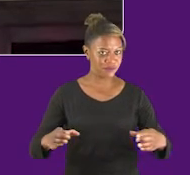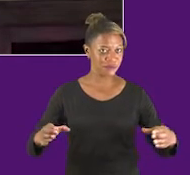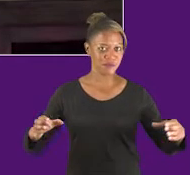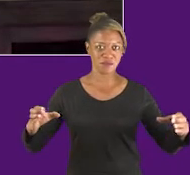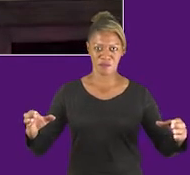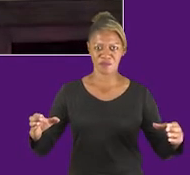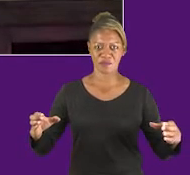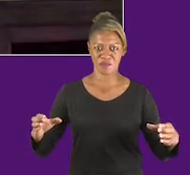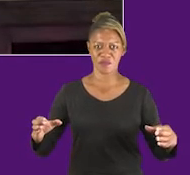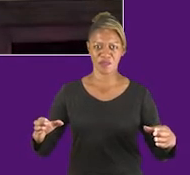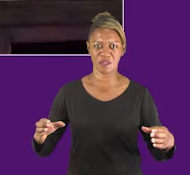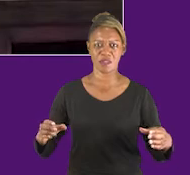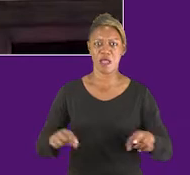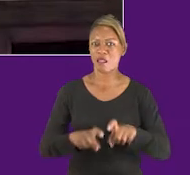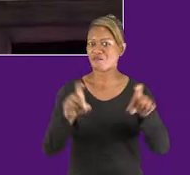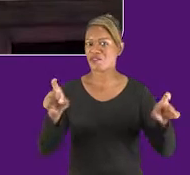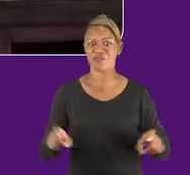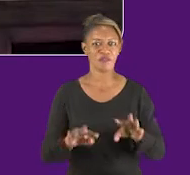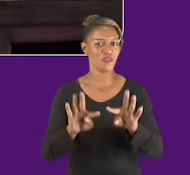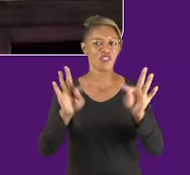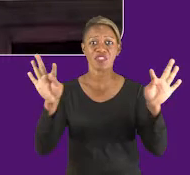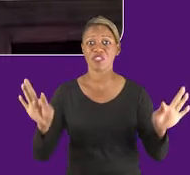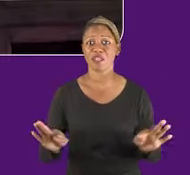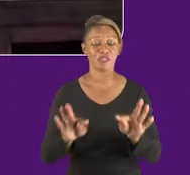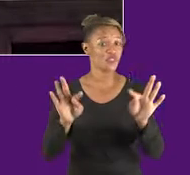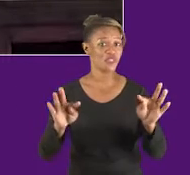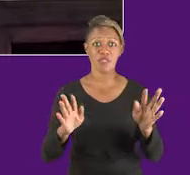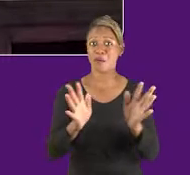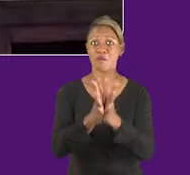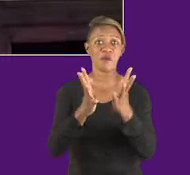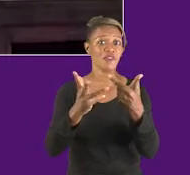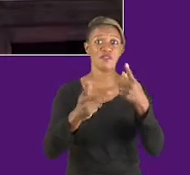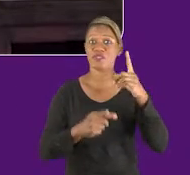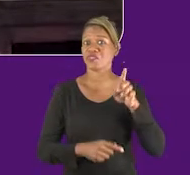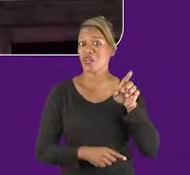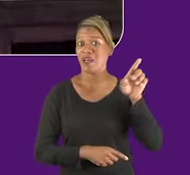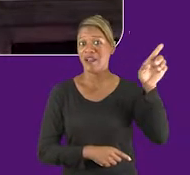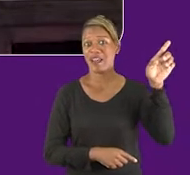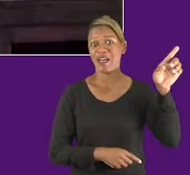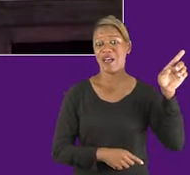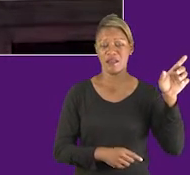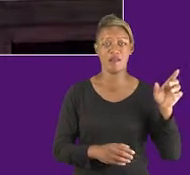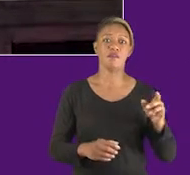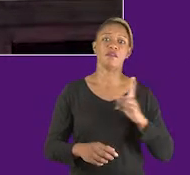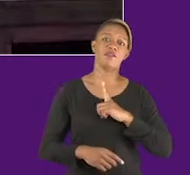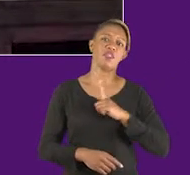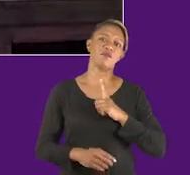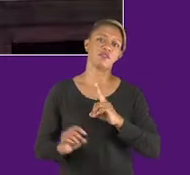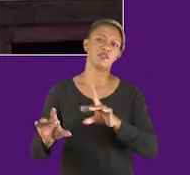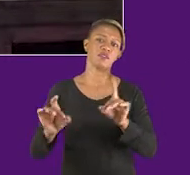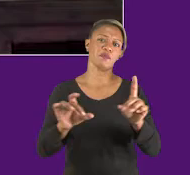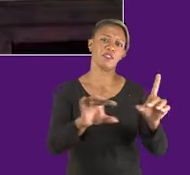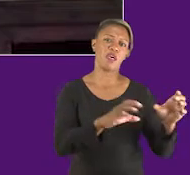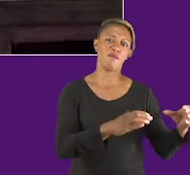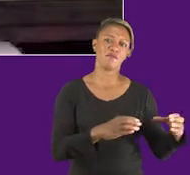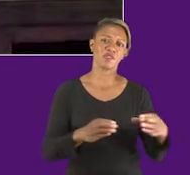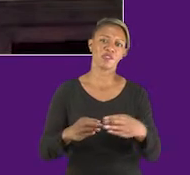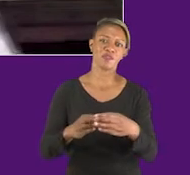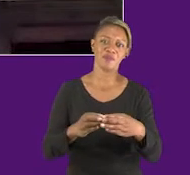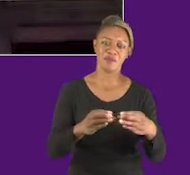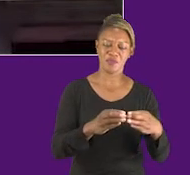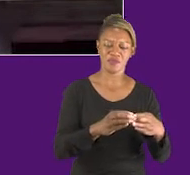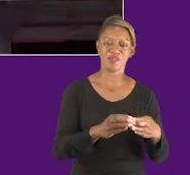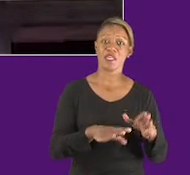produtora de software da América Latina é e nós temos equipes de desenvolvimento né temos uma complexidade